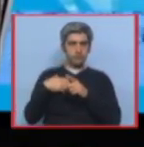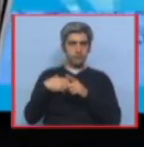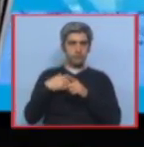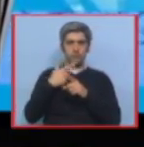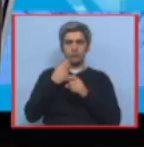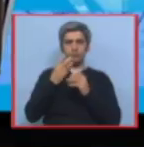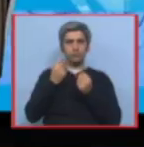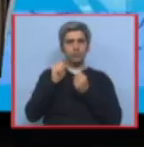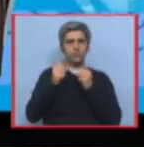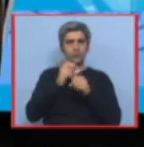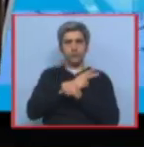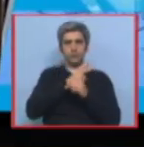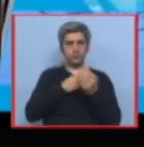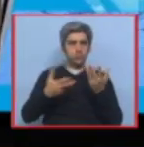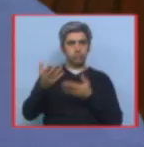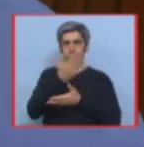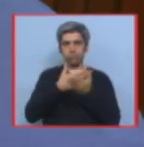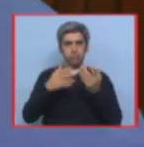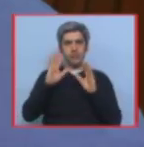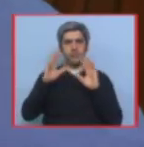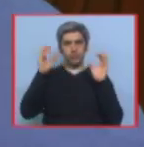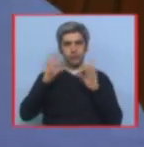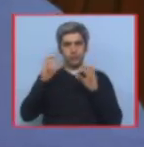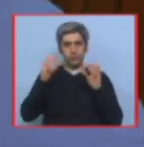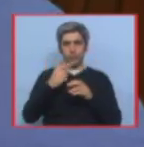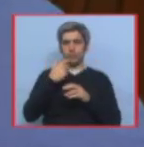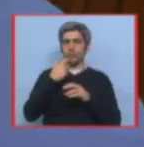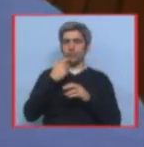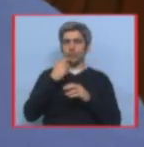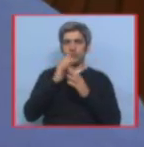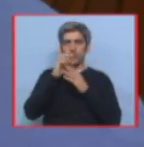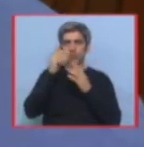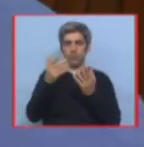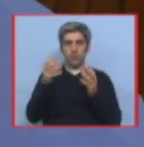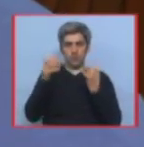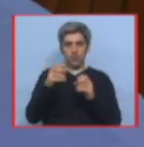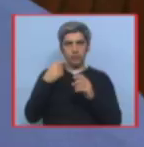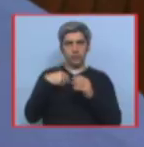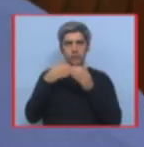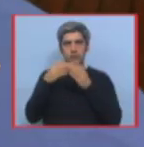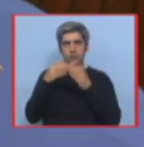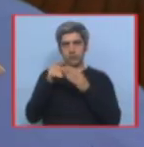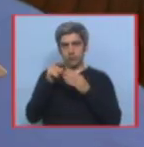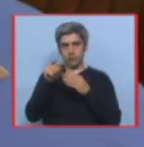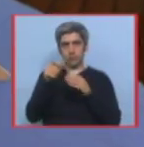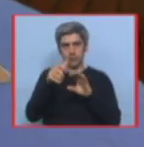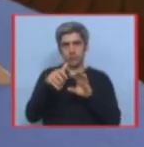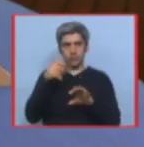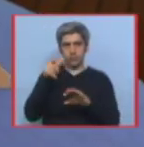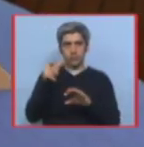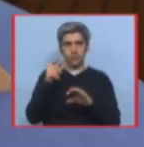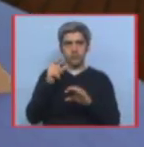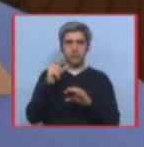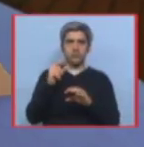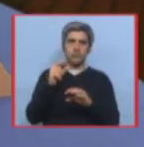Havia muito movimento na universidade. Estava a chover, se Deus a dava. E nós lá num cantinho, num auditório,